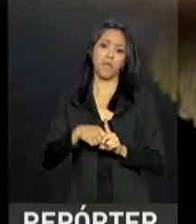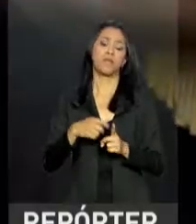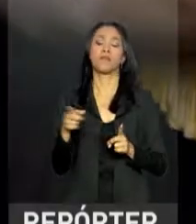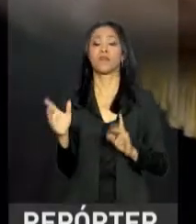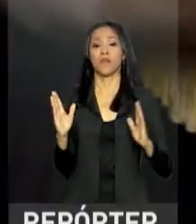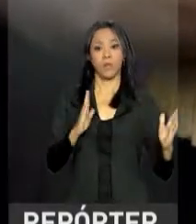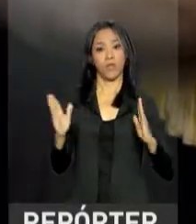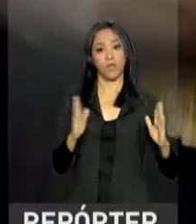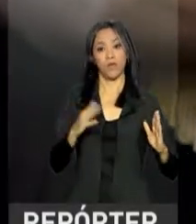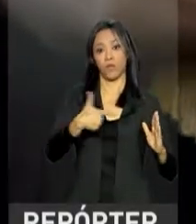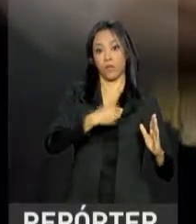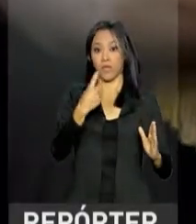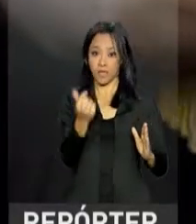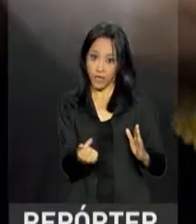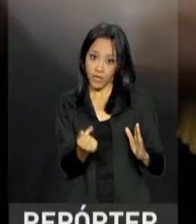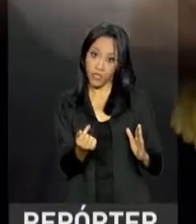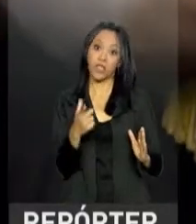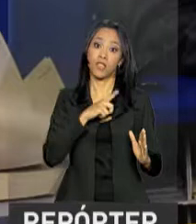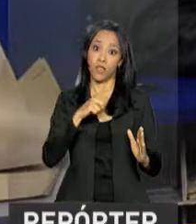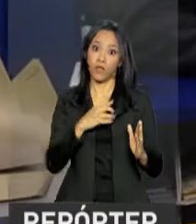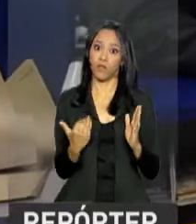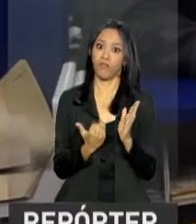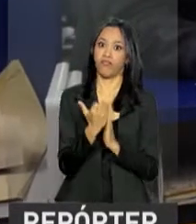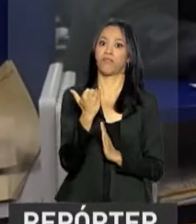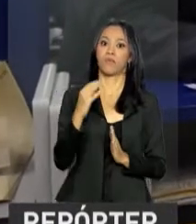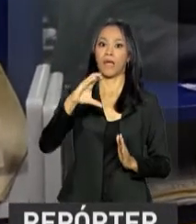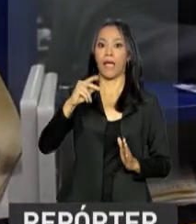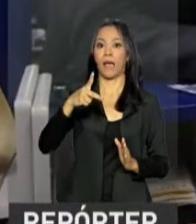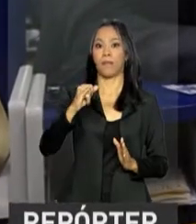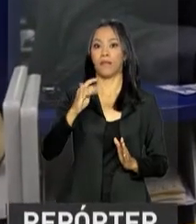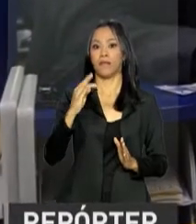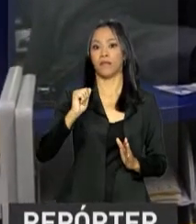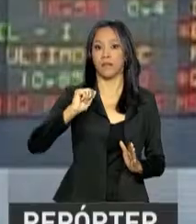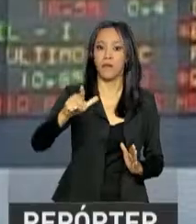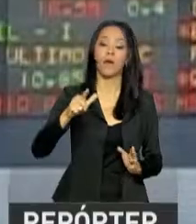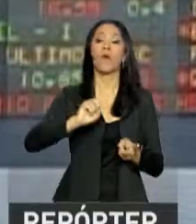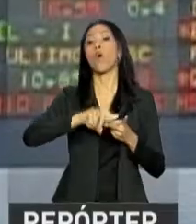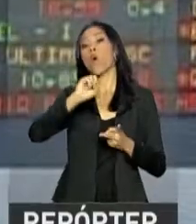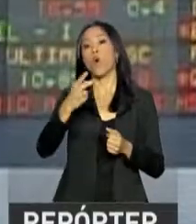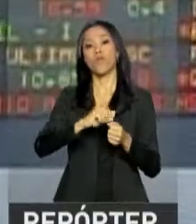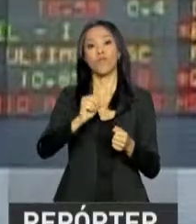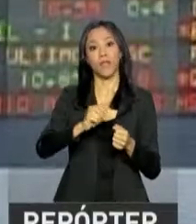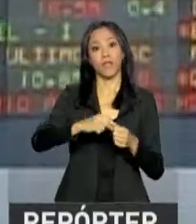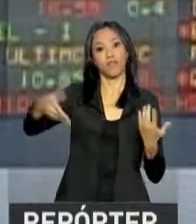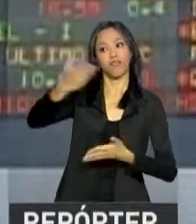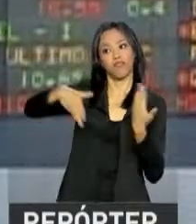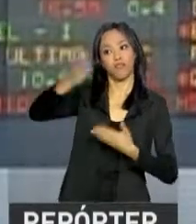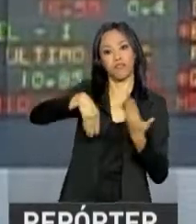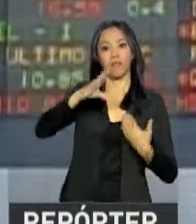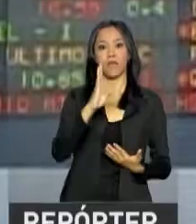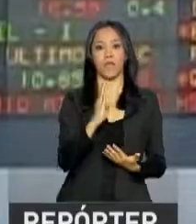na alienação de bens ou direitos sujeito à incidência do imposto ou realizou operações em bolsas de valores